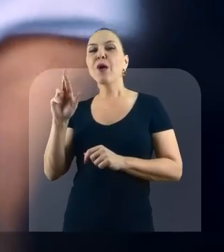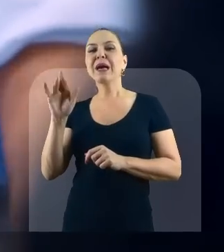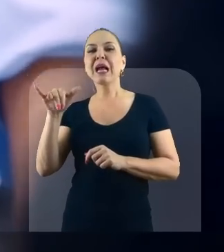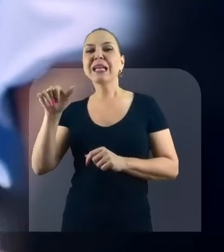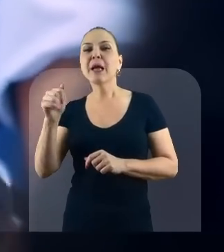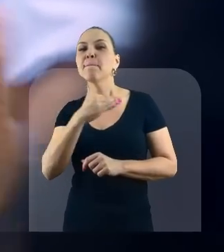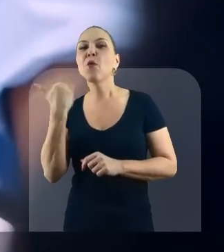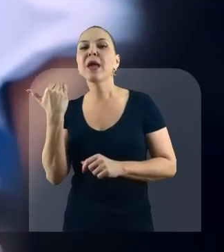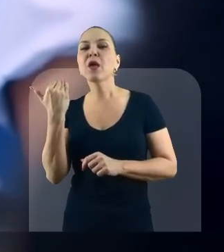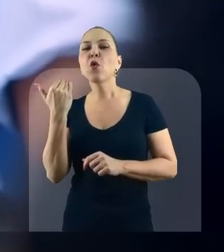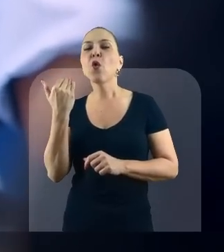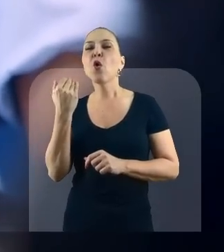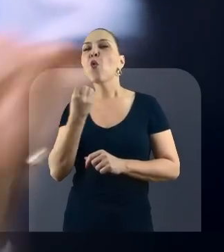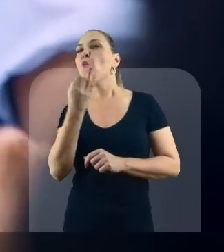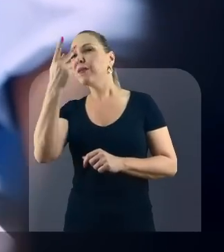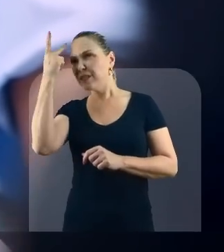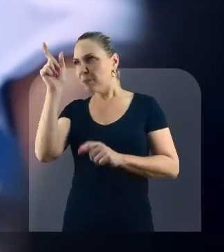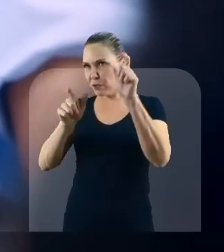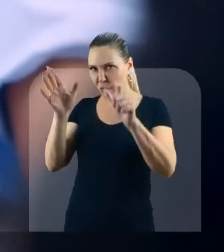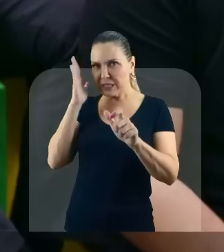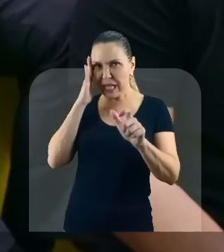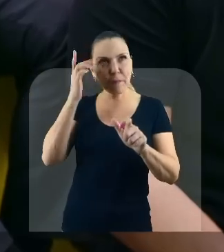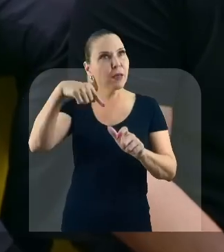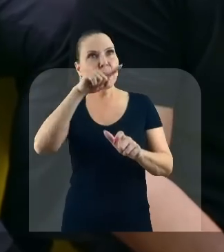morreram? Eu não vou responder para vocês, não. Tem que...